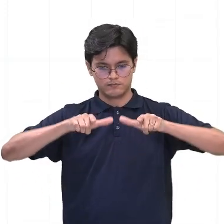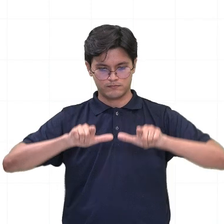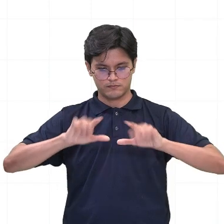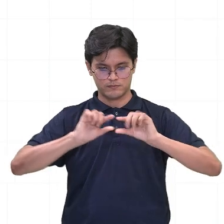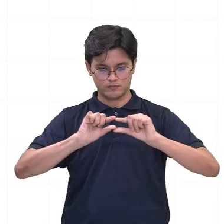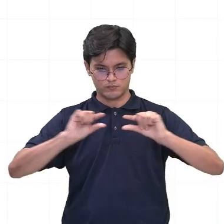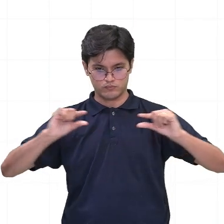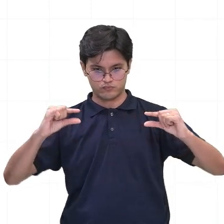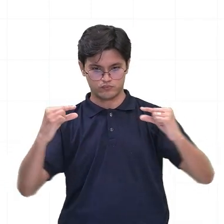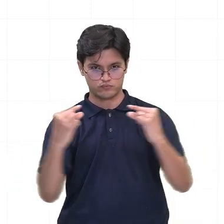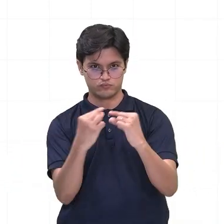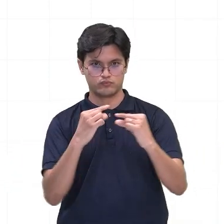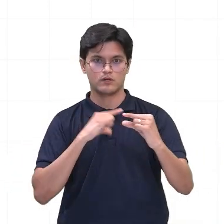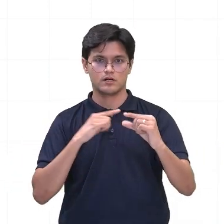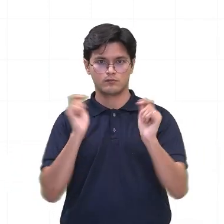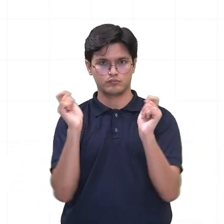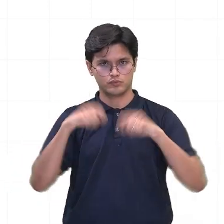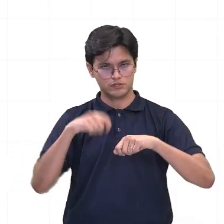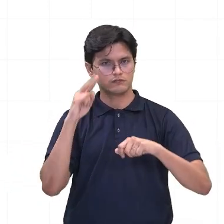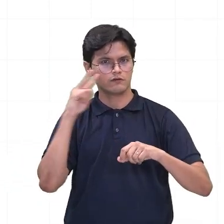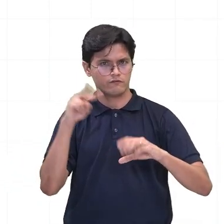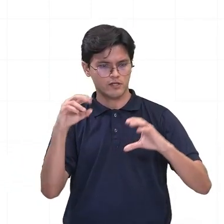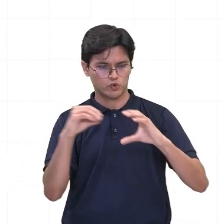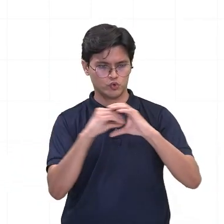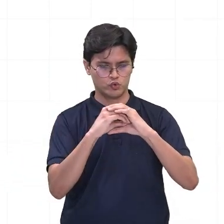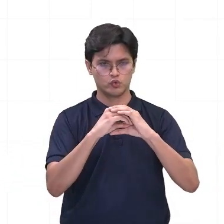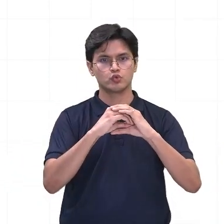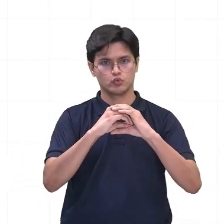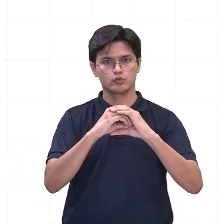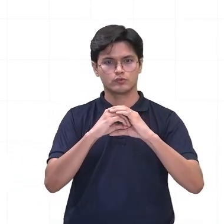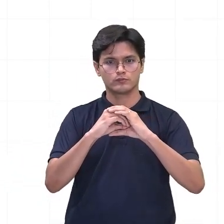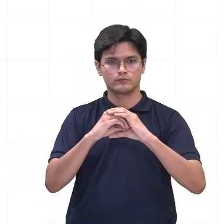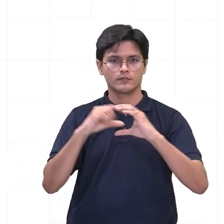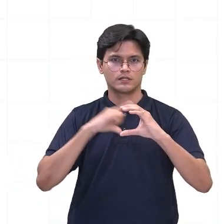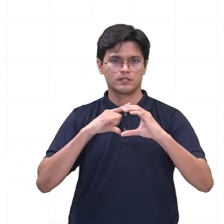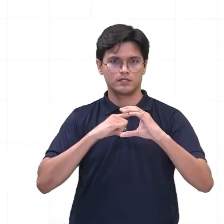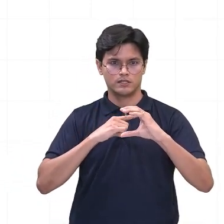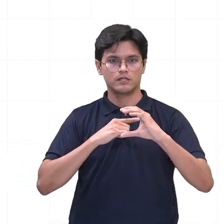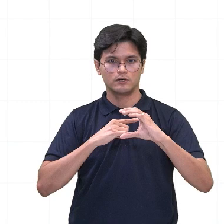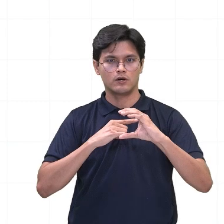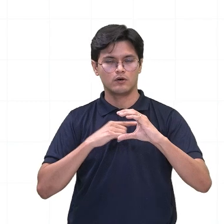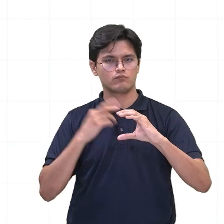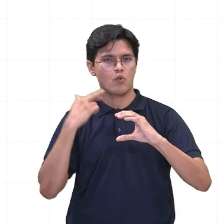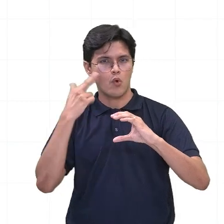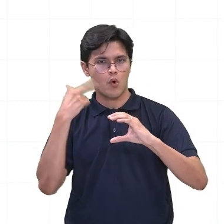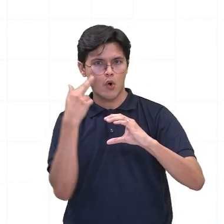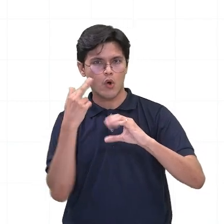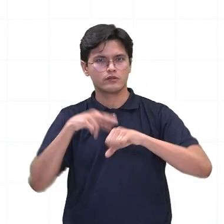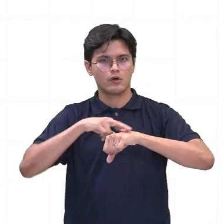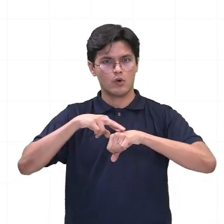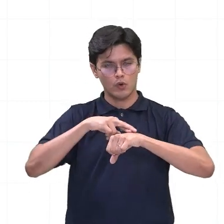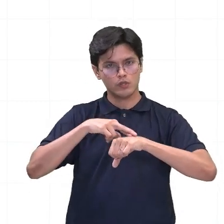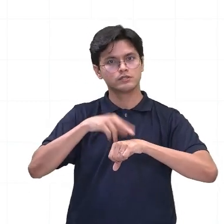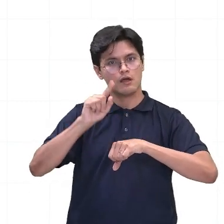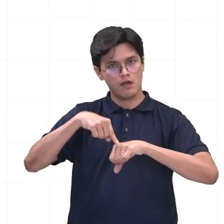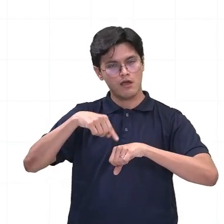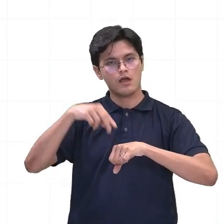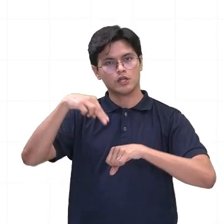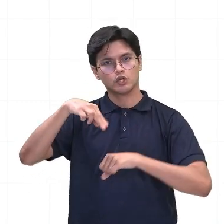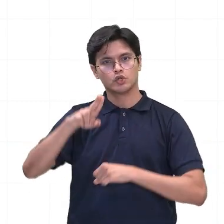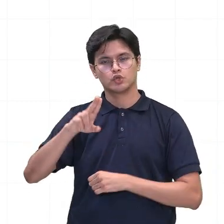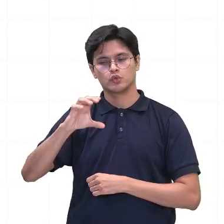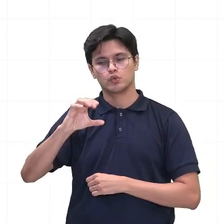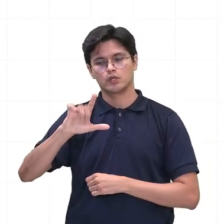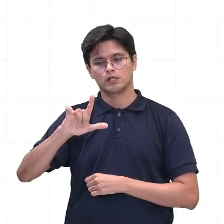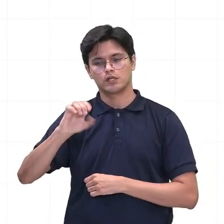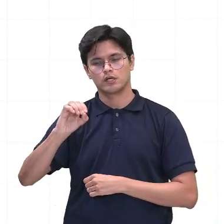Então, essas bolinhas que vocês estão vendo aí, roxinho aqui, ó, e aquelas rosas lá atrás, é justamente o núcleo de cada uma dessas células.